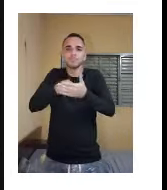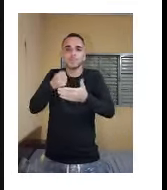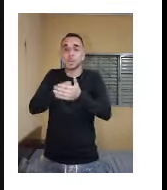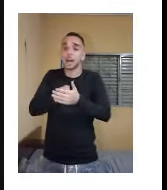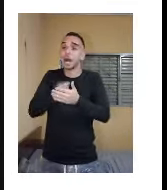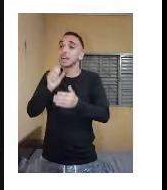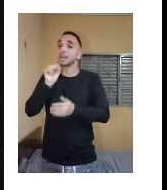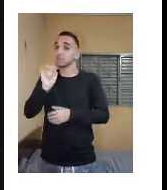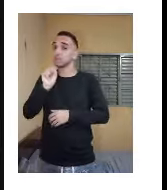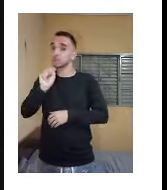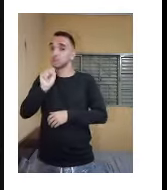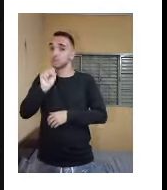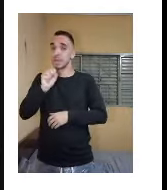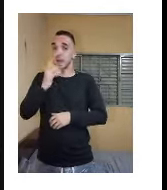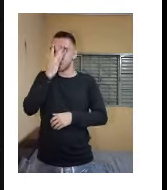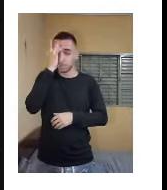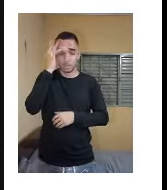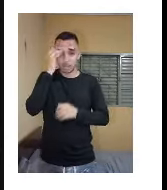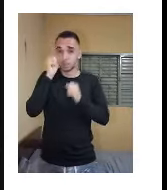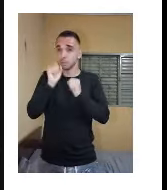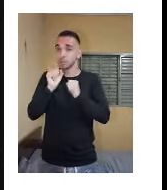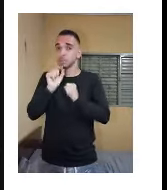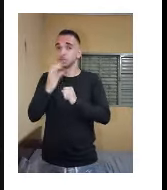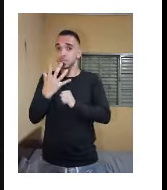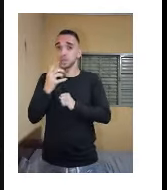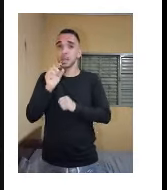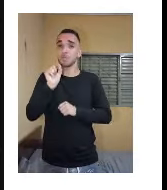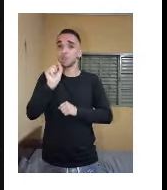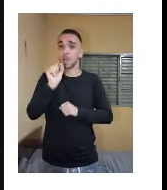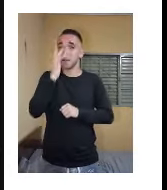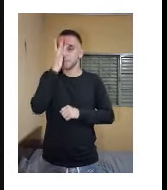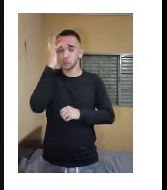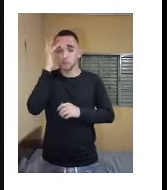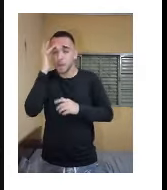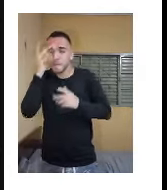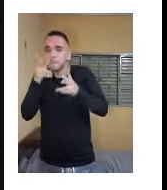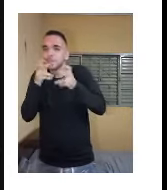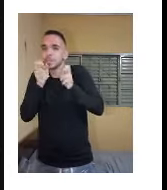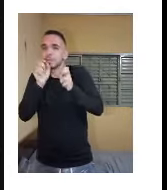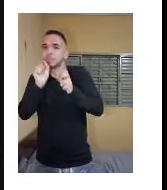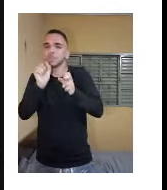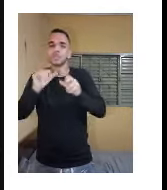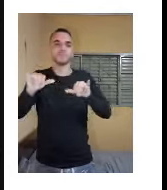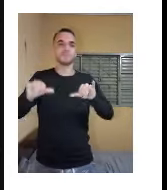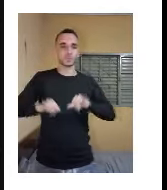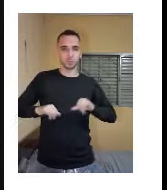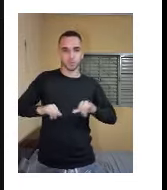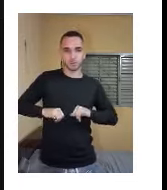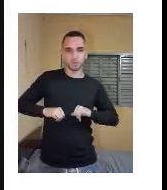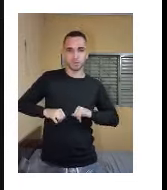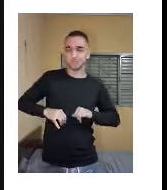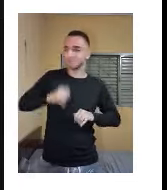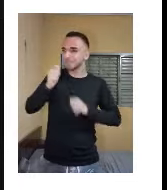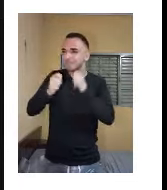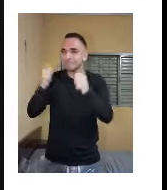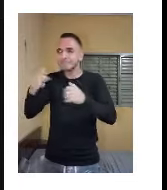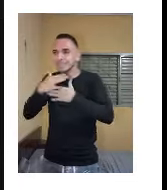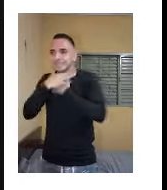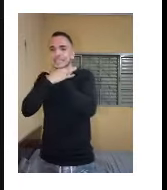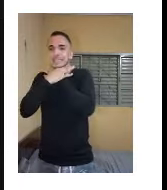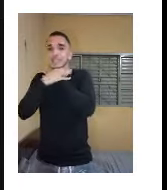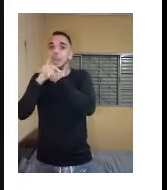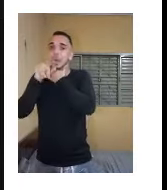traz essa reflexão, né, do qual a gente está passando, é uma crise e é um problema